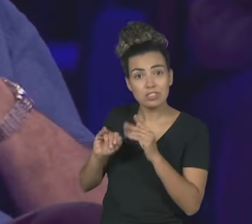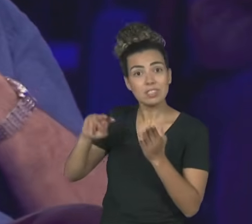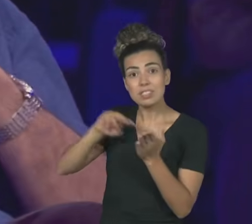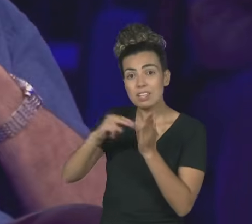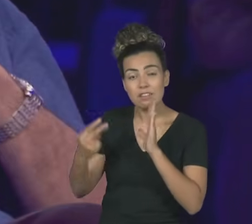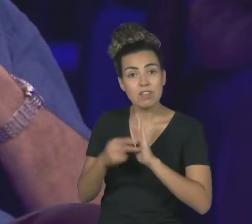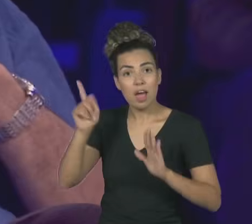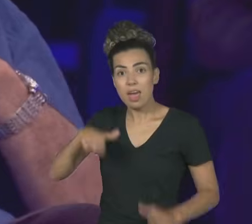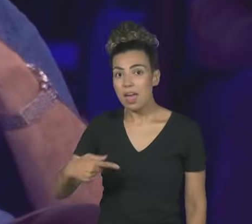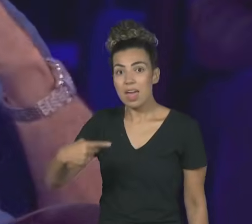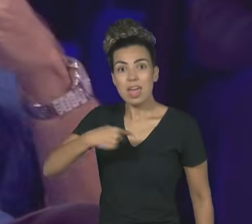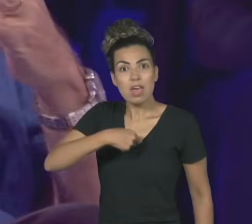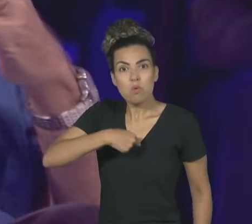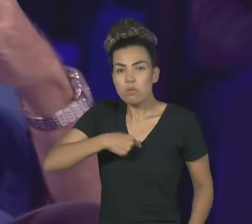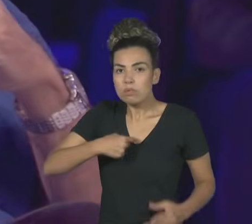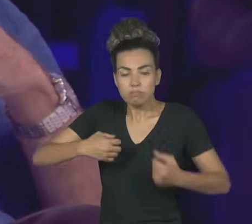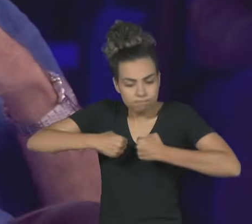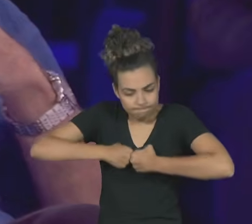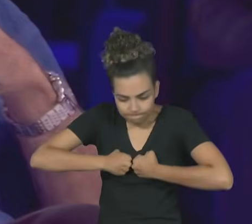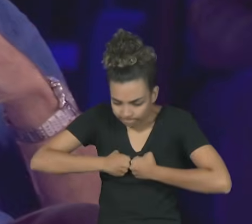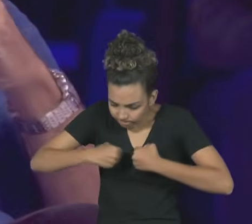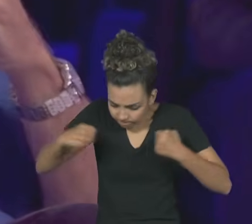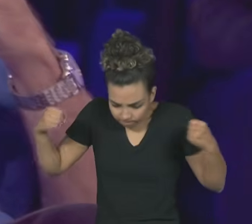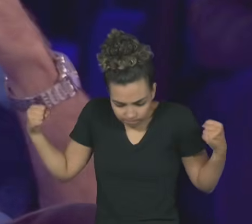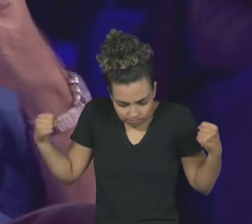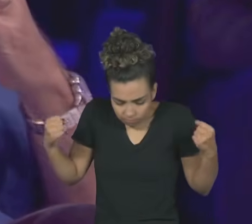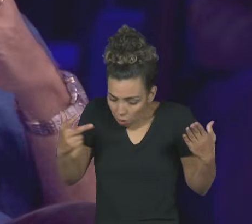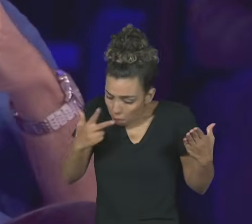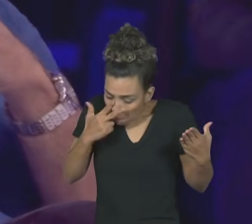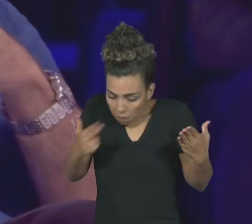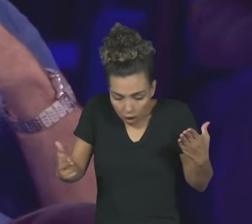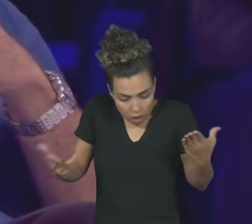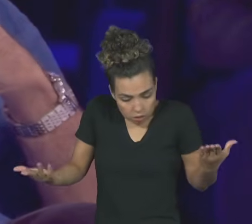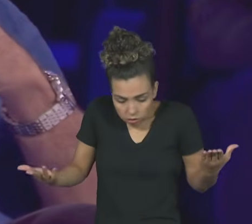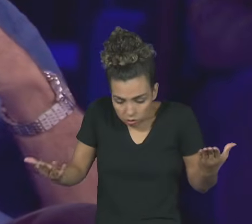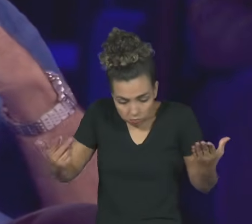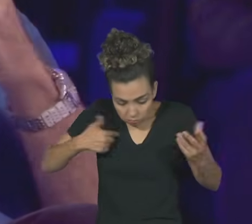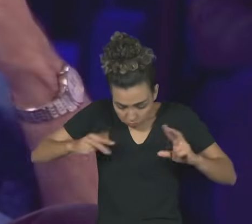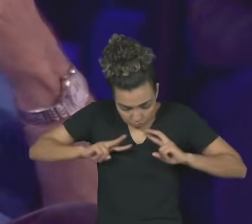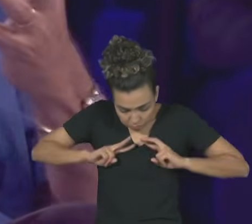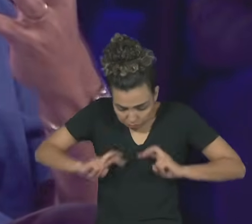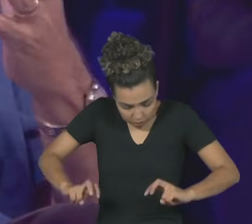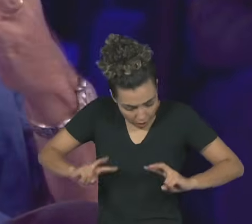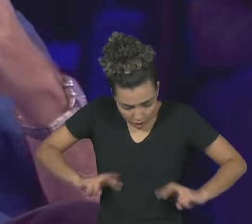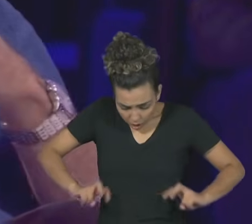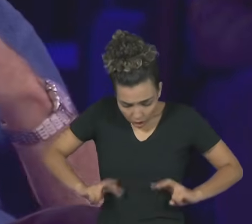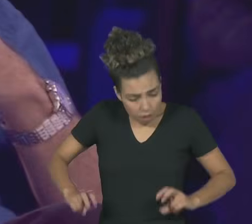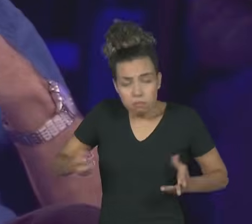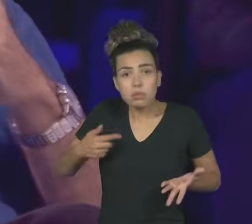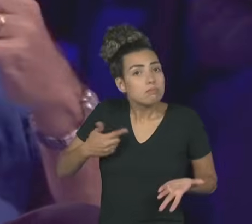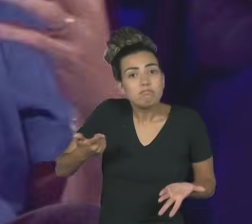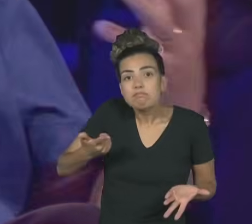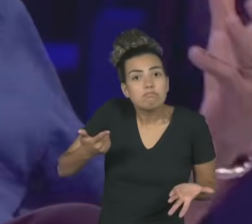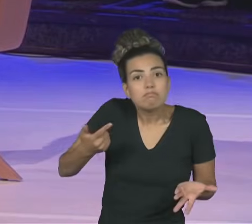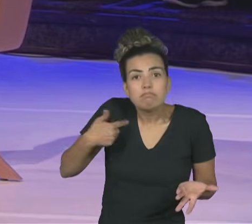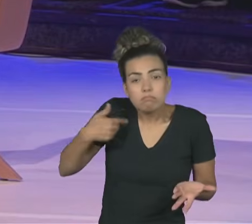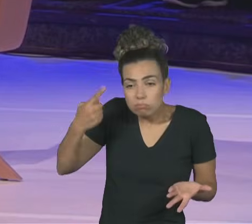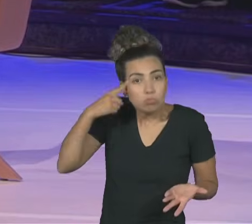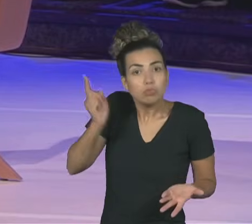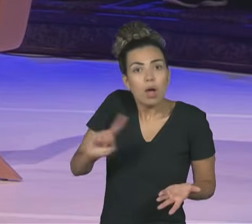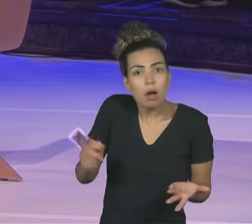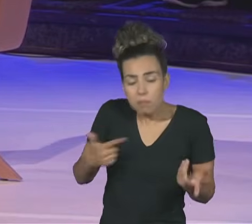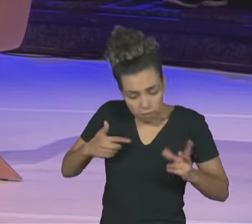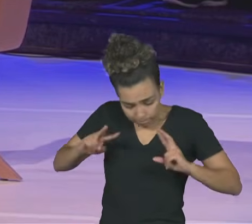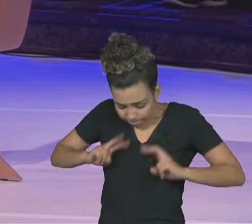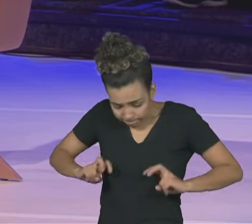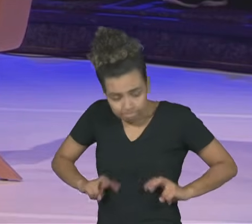vazio. É o que você não tem. É o seu nada particular, né? É a sua falta. E aí você vai dizer, mas